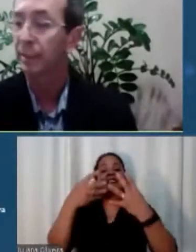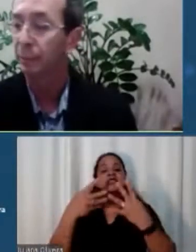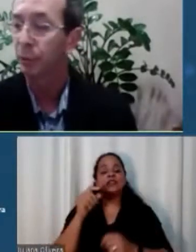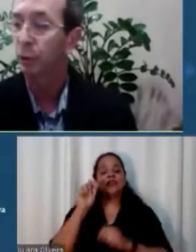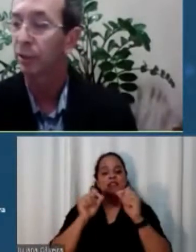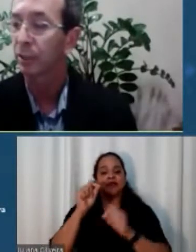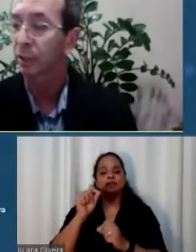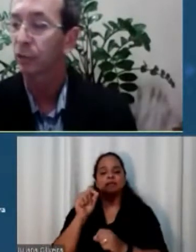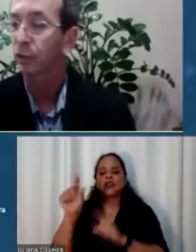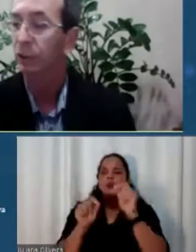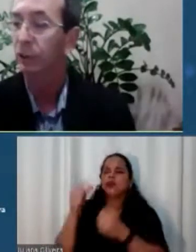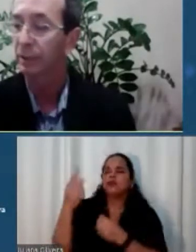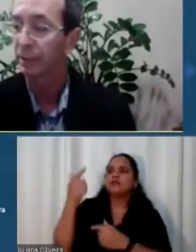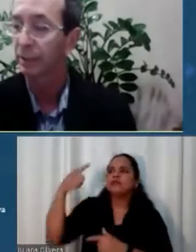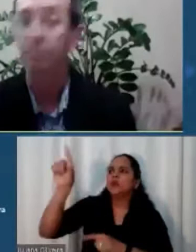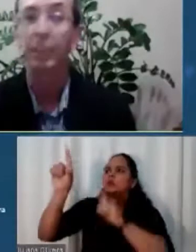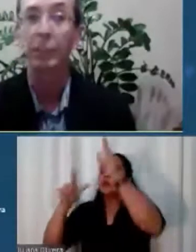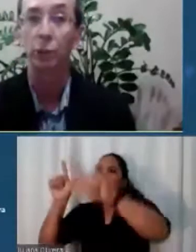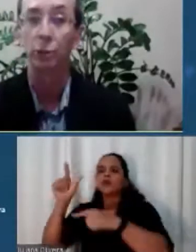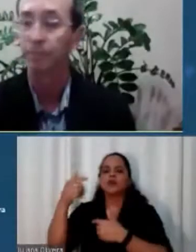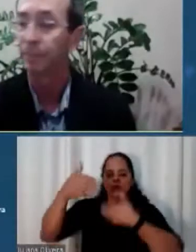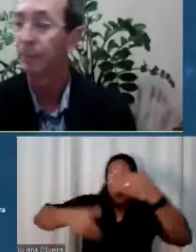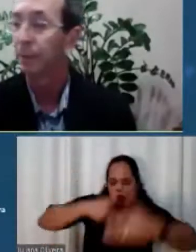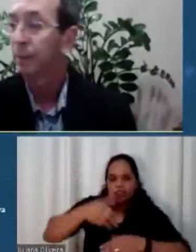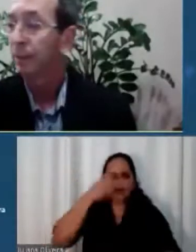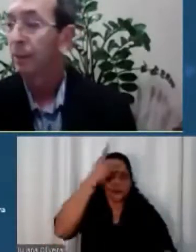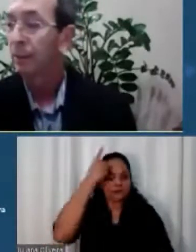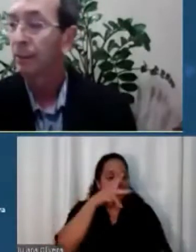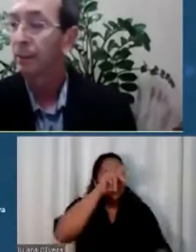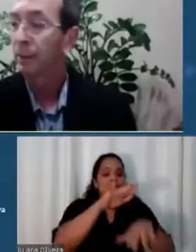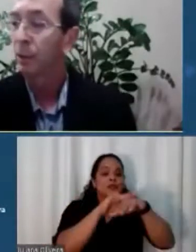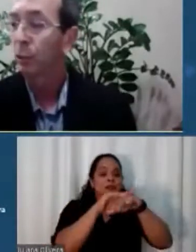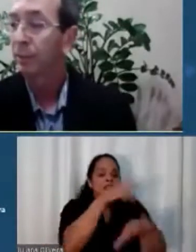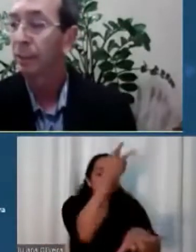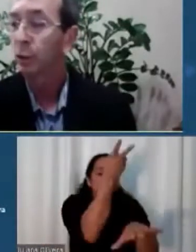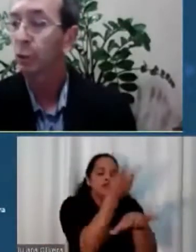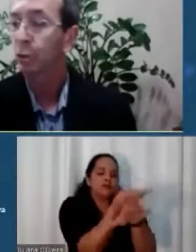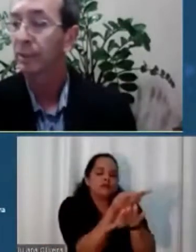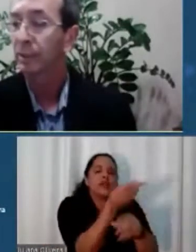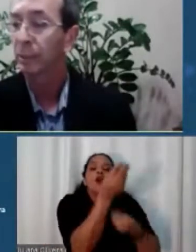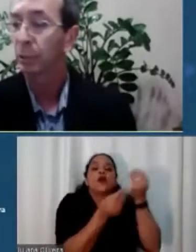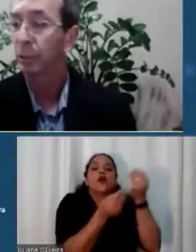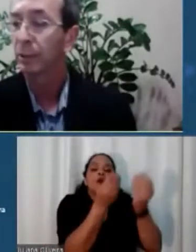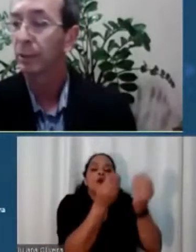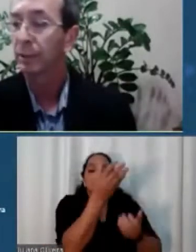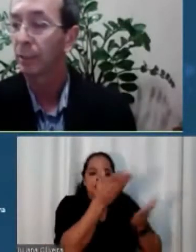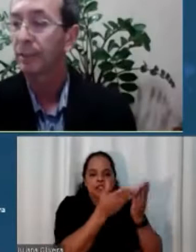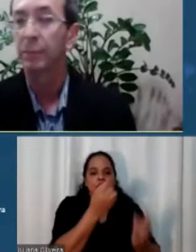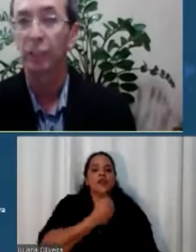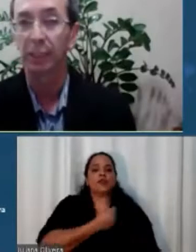às transfusões de sangue, parte 1, o manejo do sangramento em trauma e